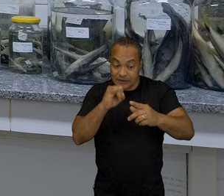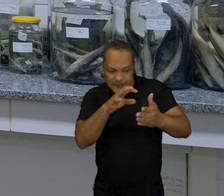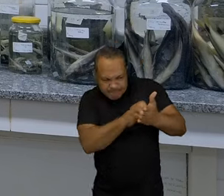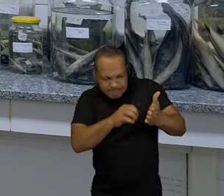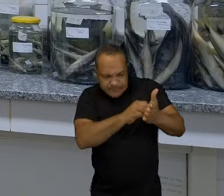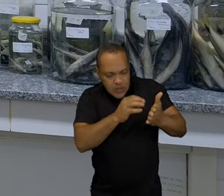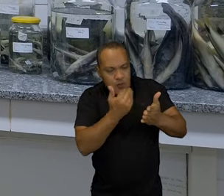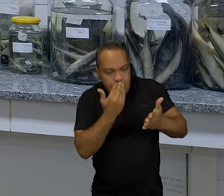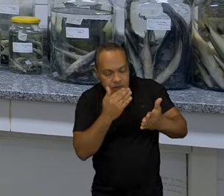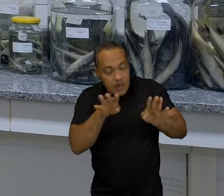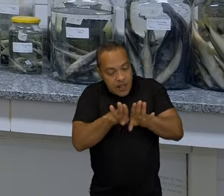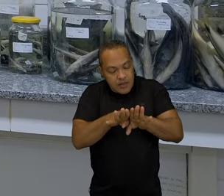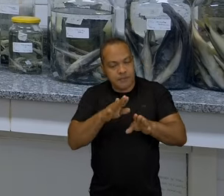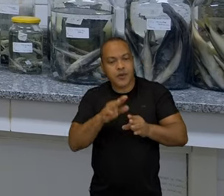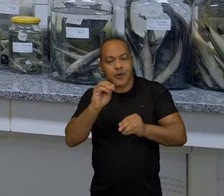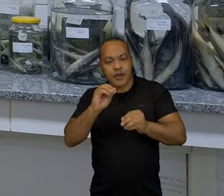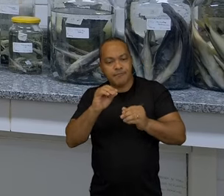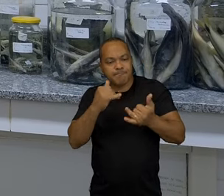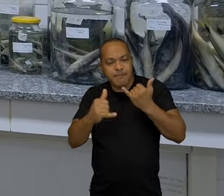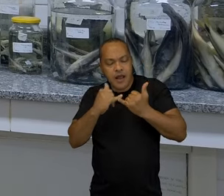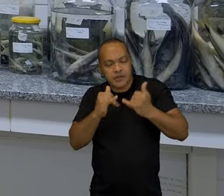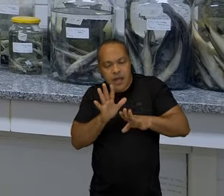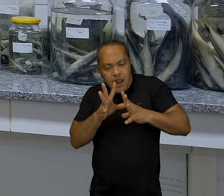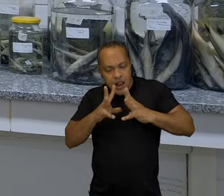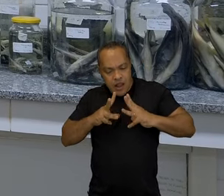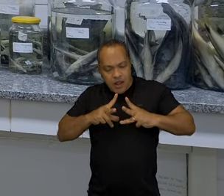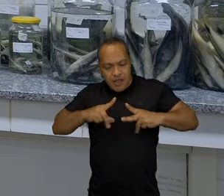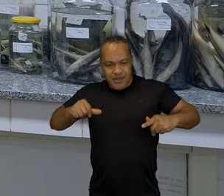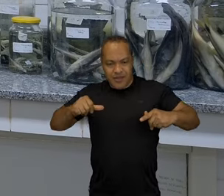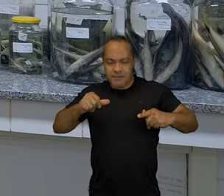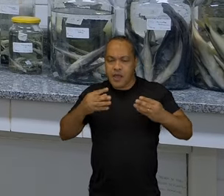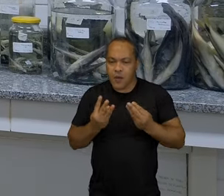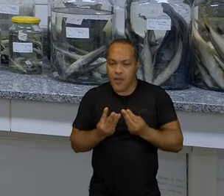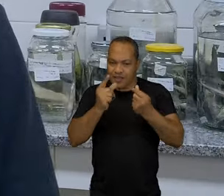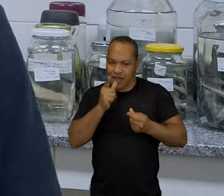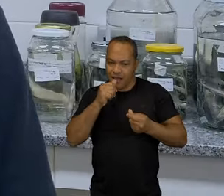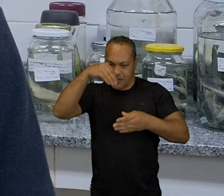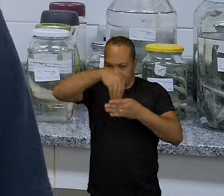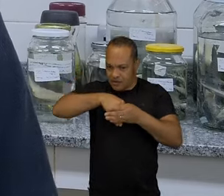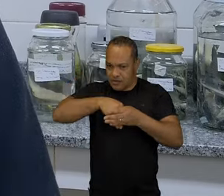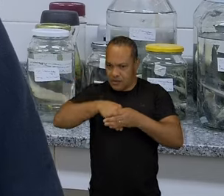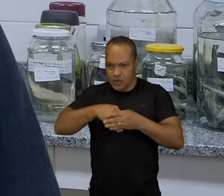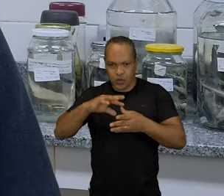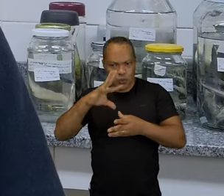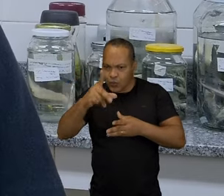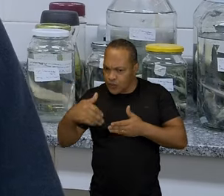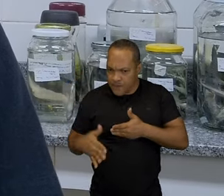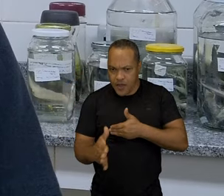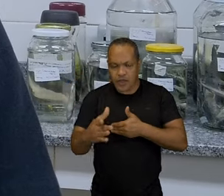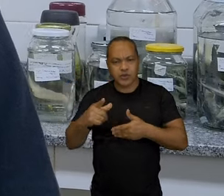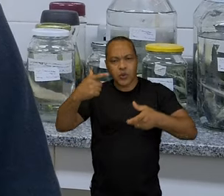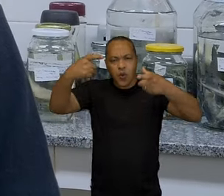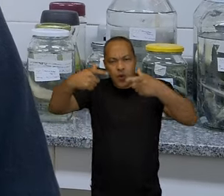fazer isso, essas espécies estão indiretamente contribuindo para a manutenção da qualidade da água. Ou seja, todas as espécies